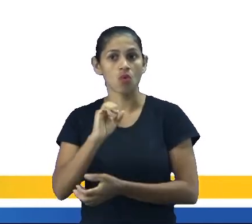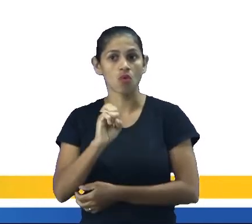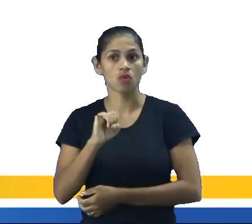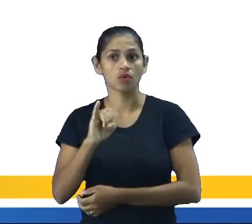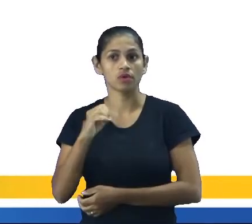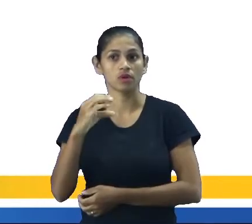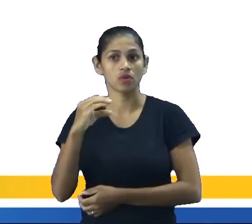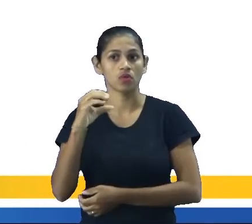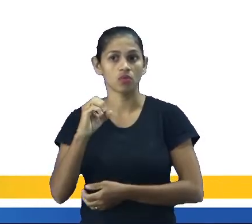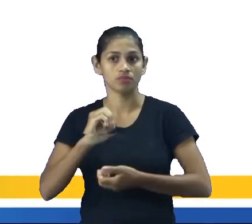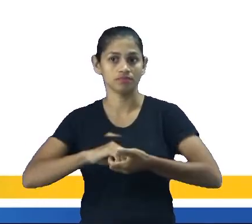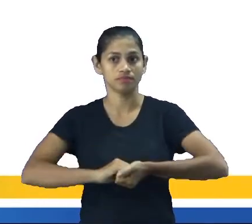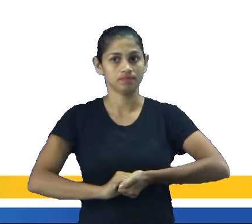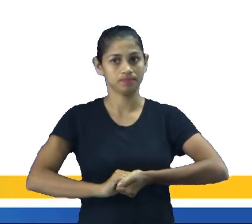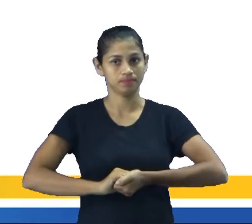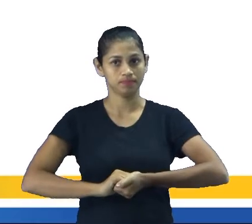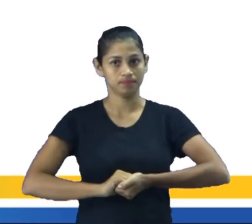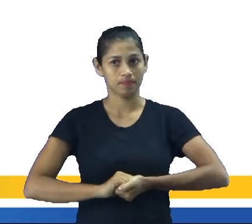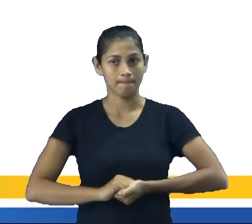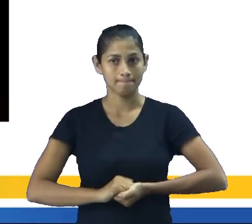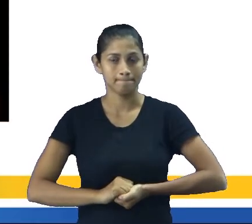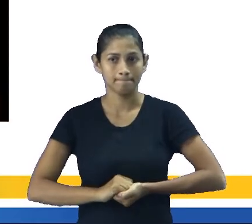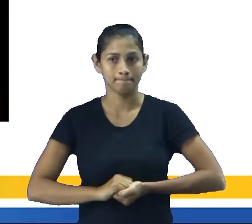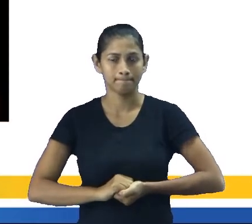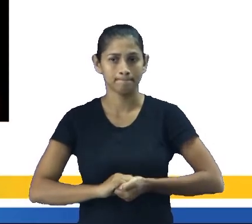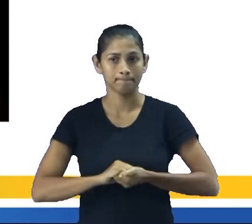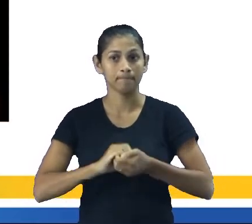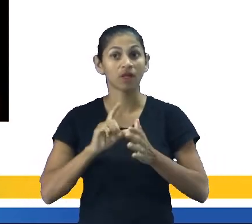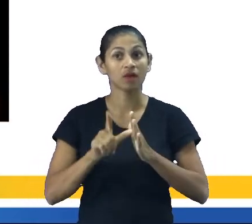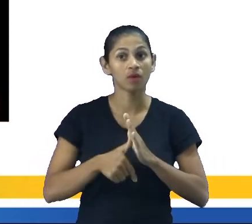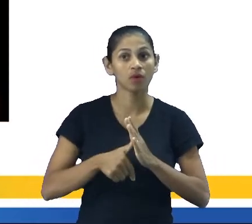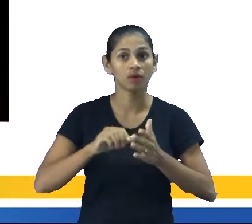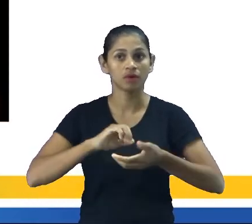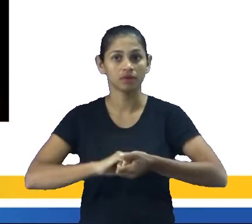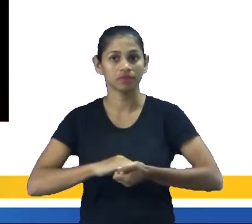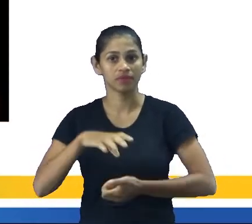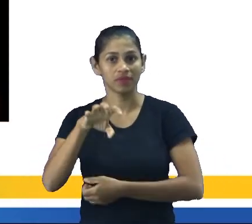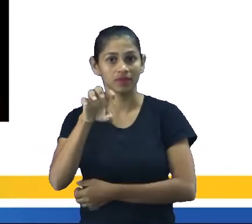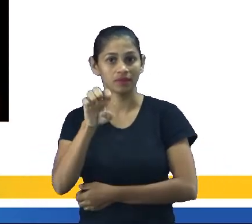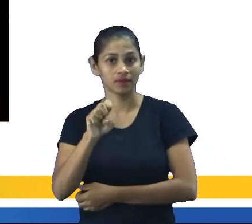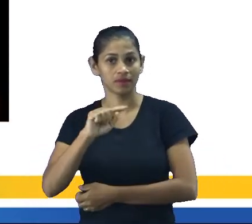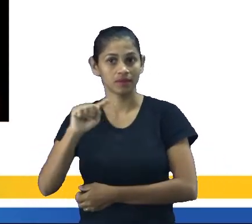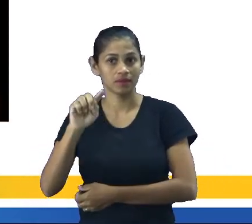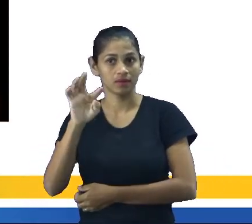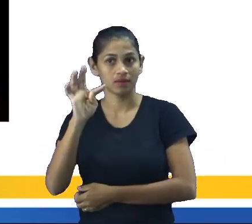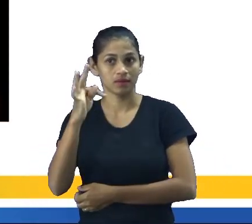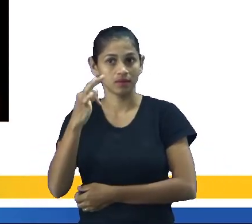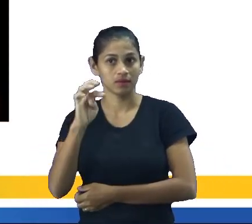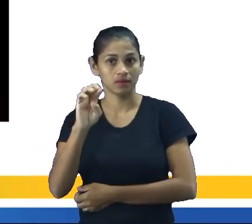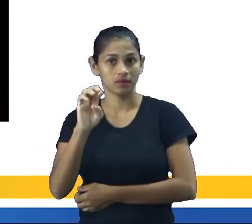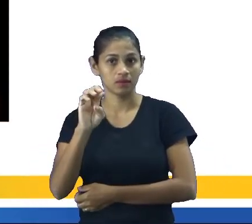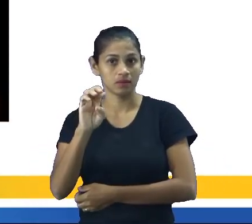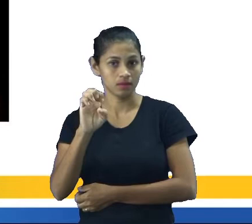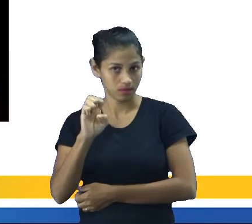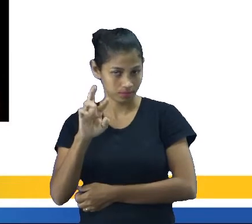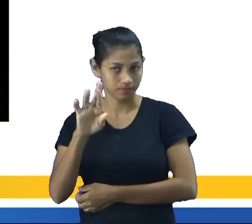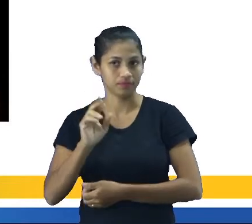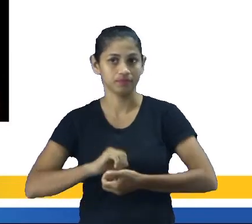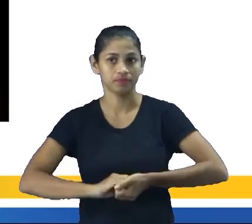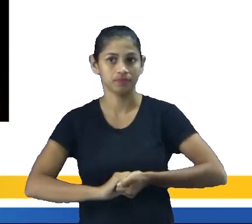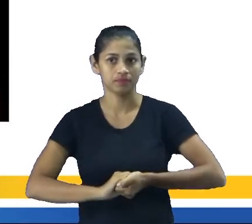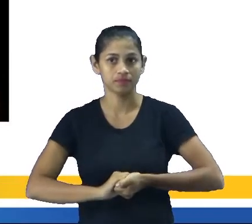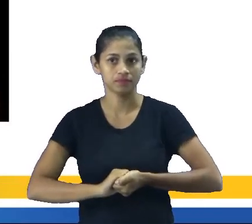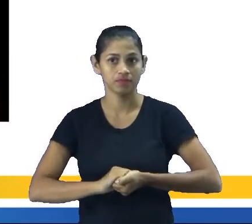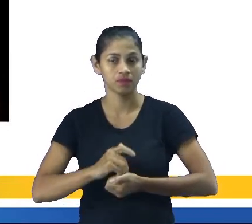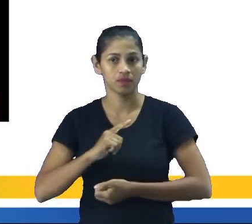ácido metanóico. Próxima função, gente, éter. Então, o éter, ele vai ter o quê? Vai